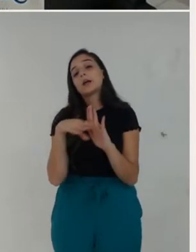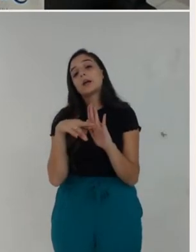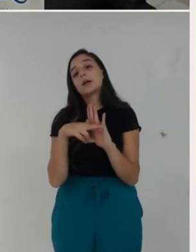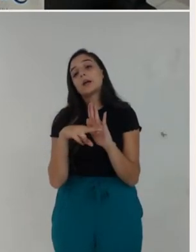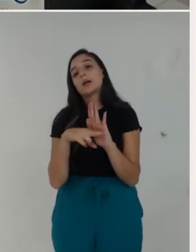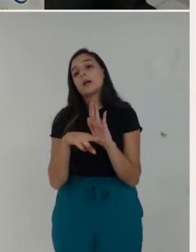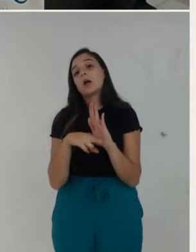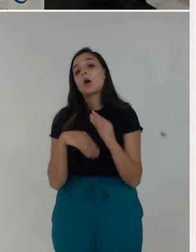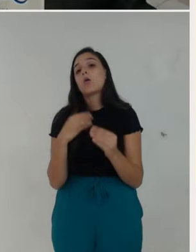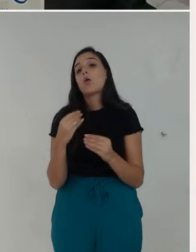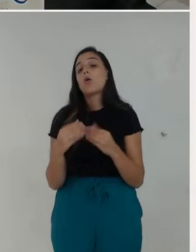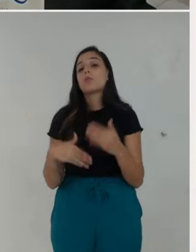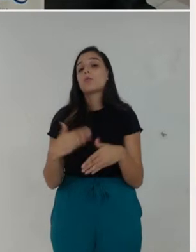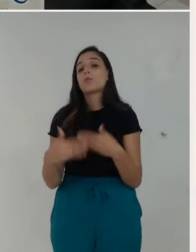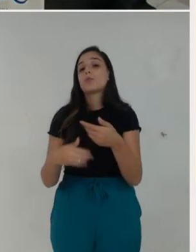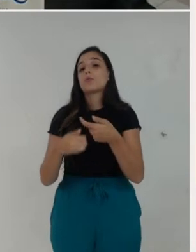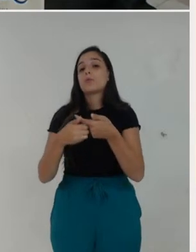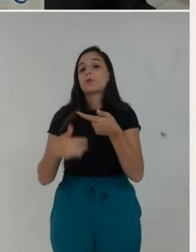dos verbetes.